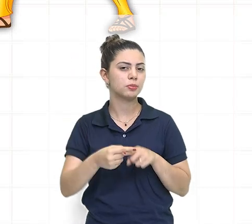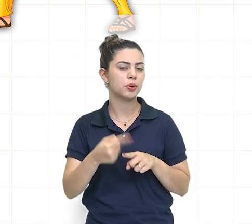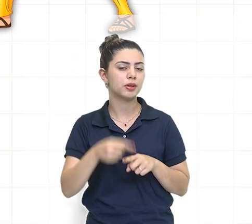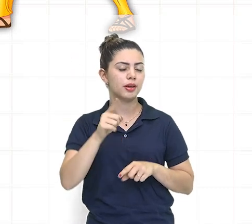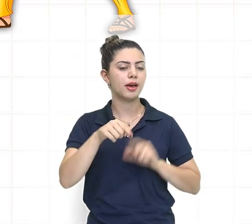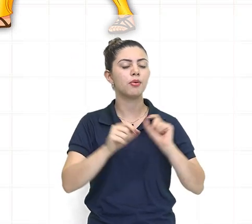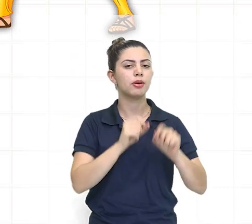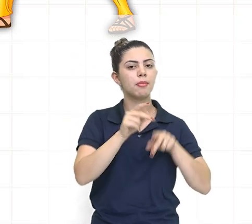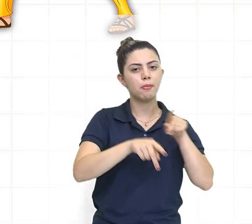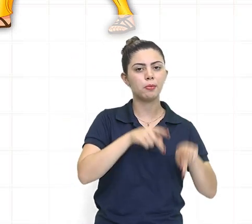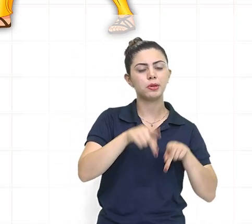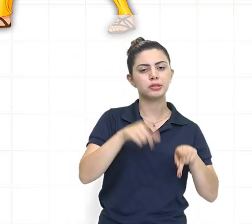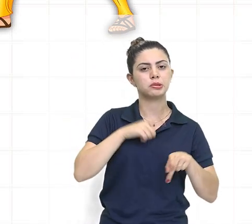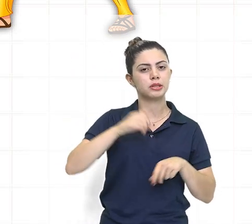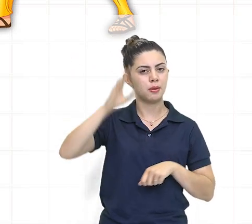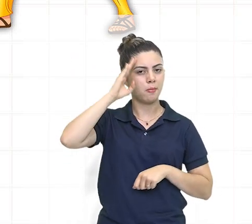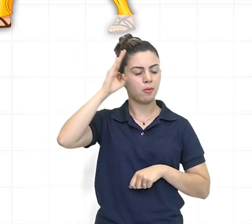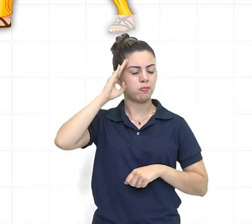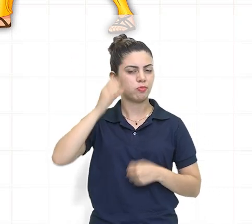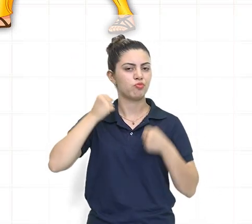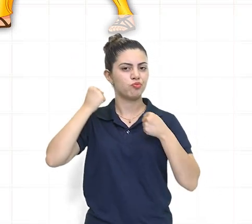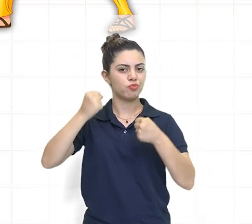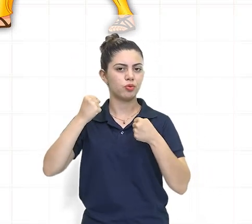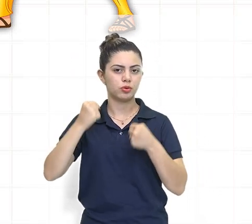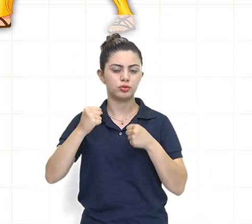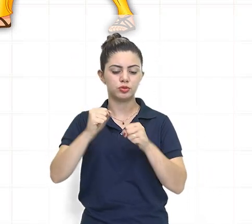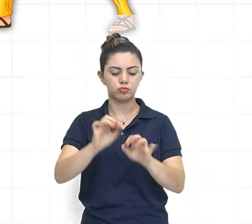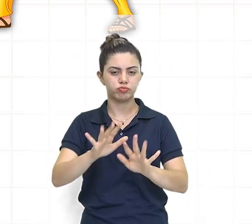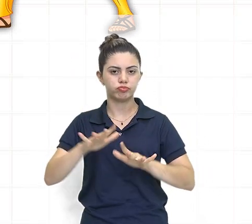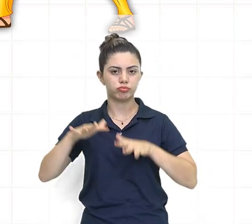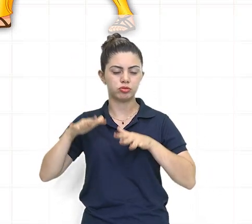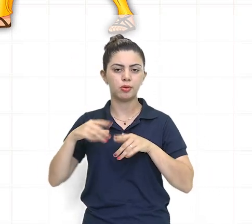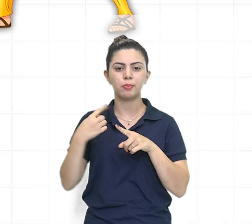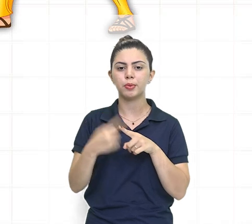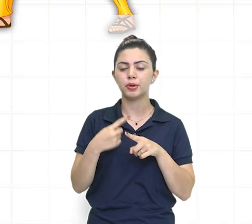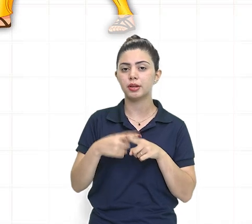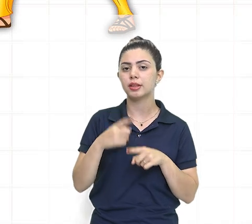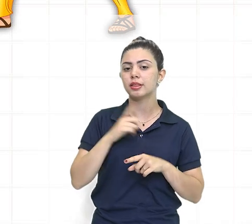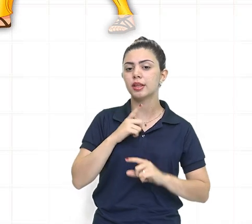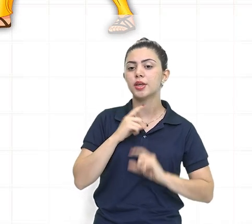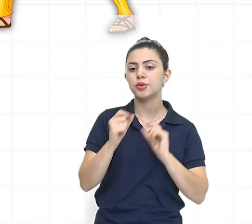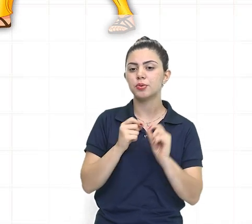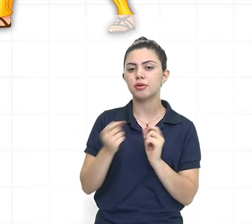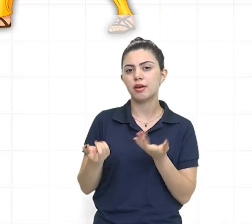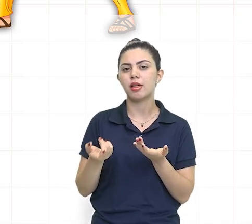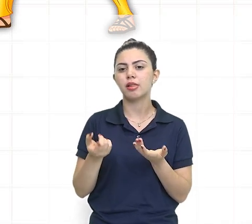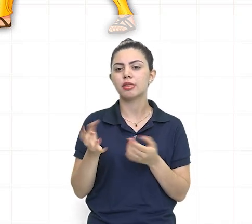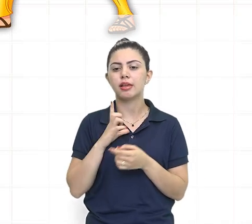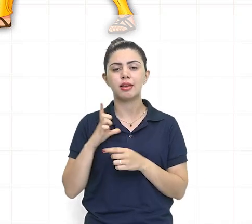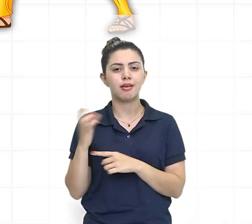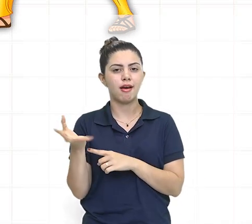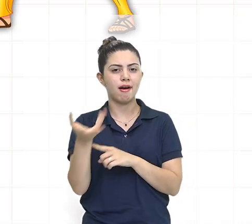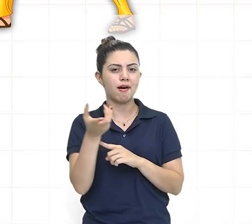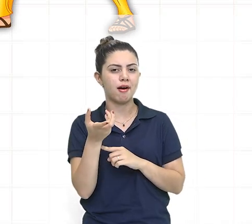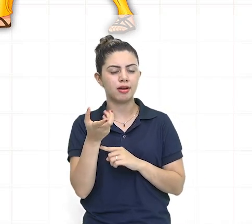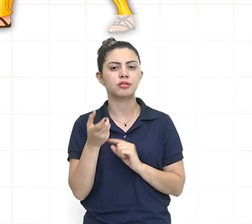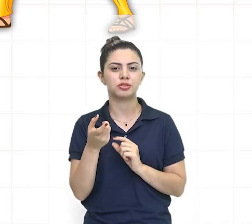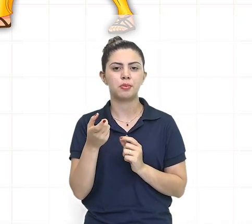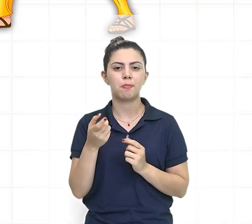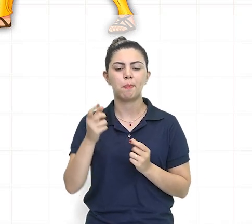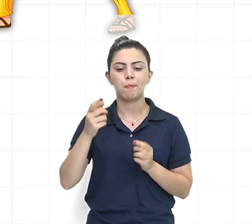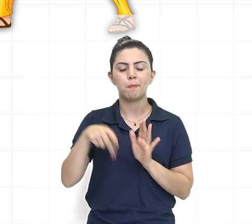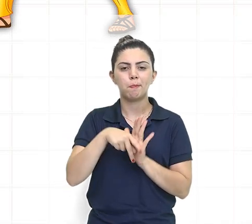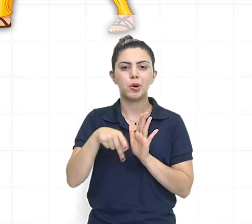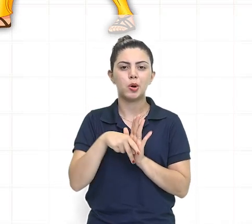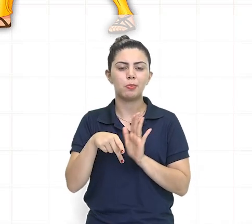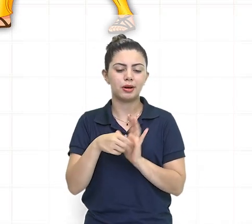civilização de grandes guerreiros. Já que, inclusive, tem, né, também pegam dos gregos essas artes, então, aí, da guerra.